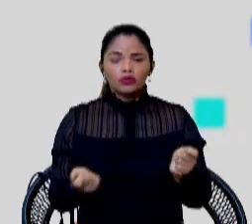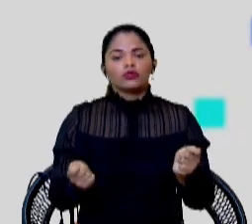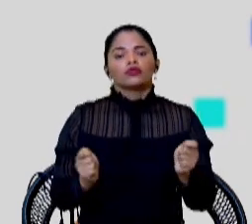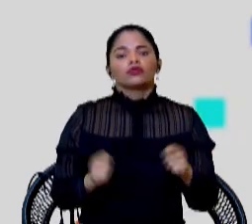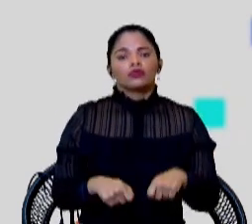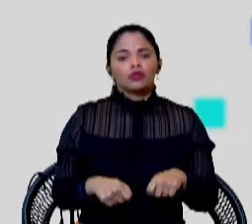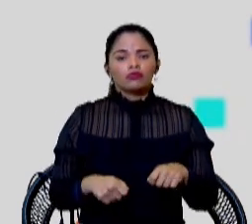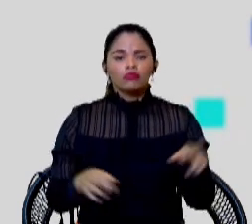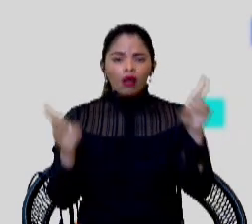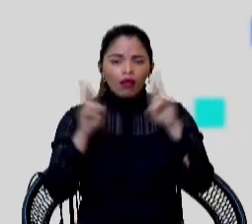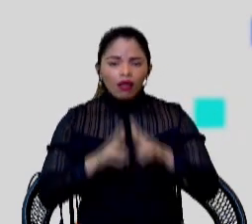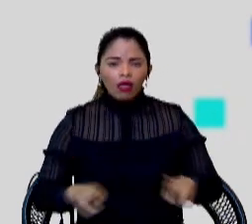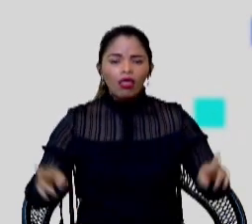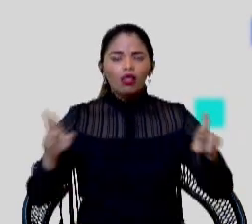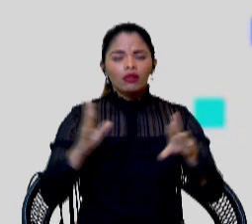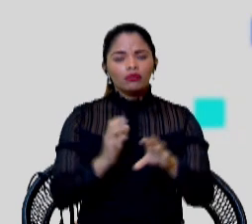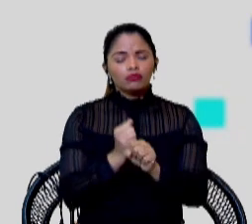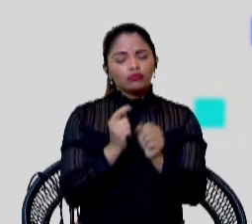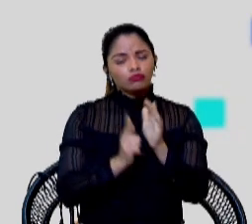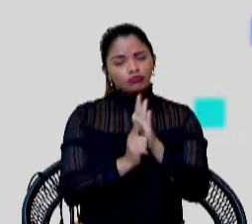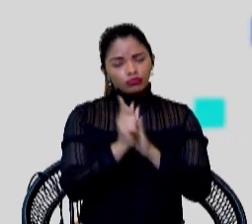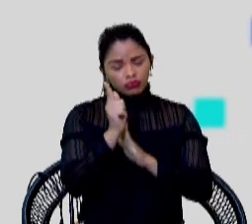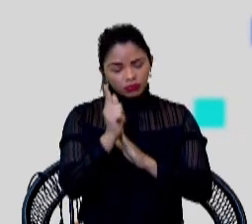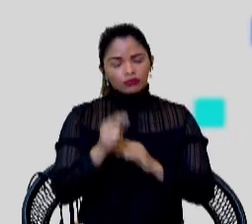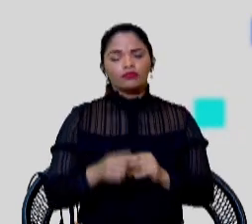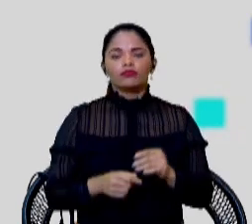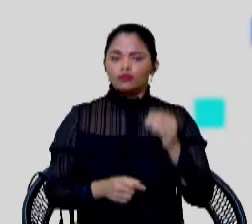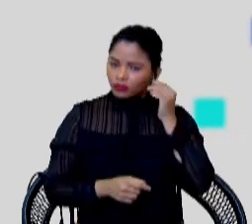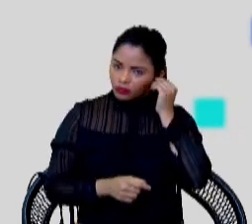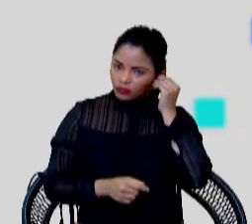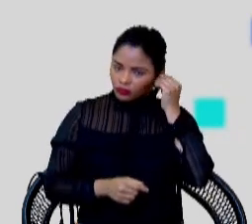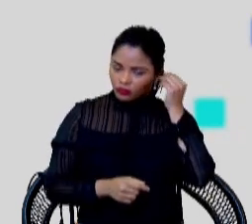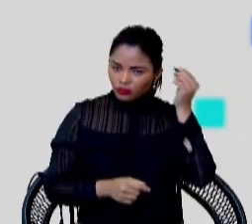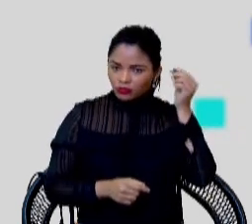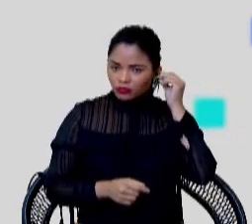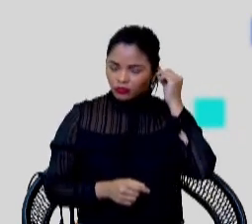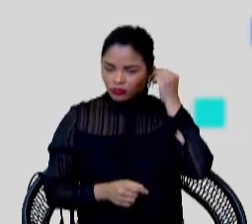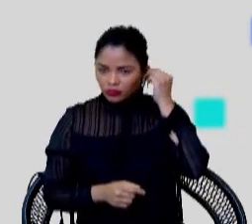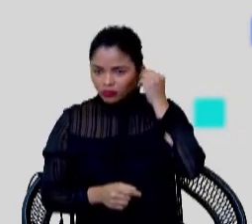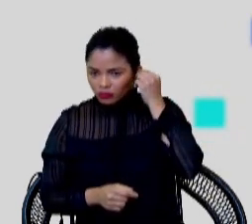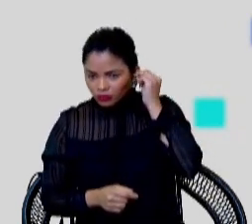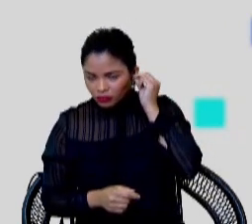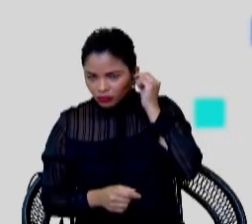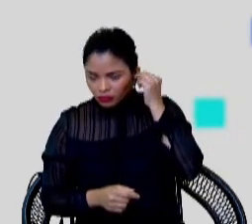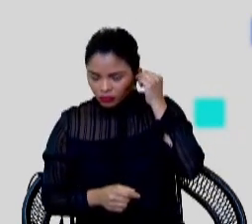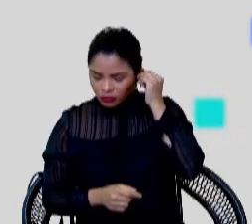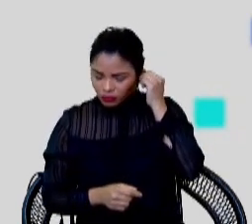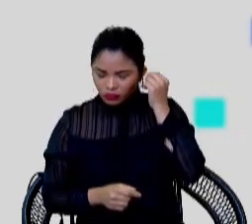oportunidade também de analisar esses resultados depois. Tá bom, galera?